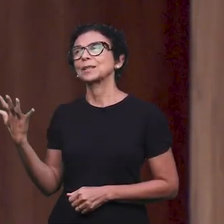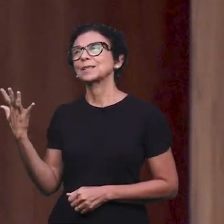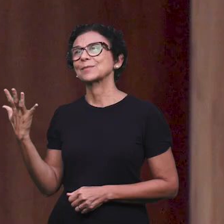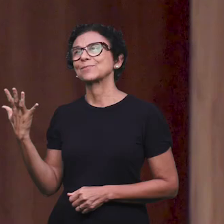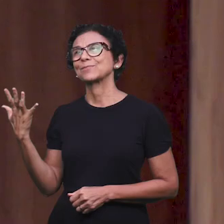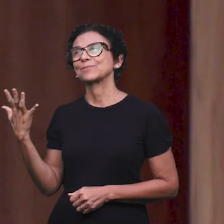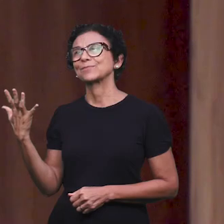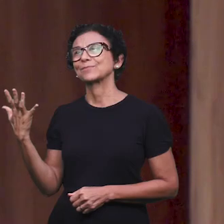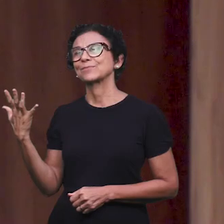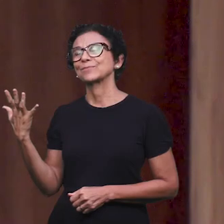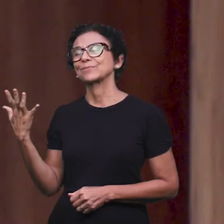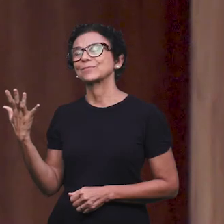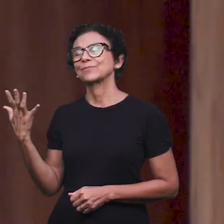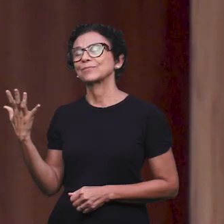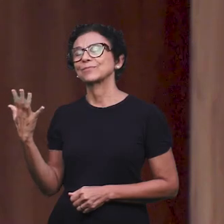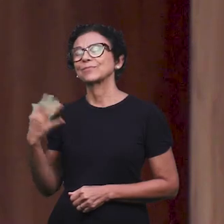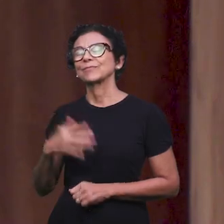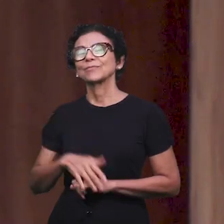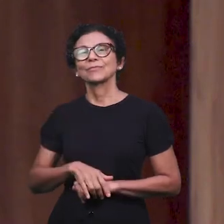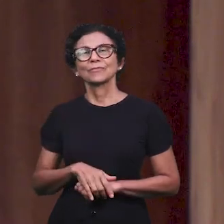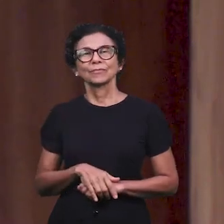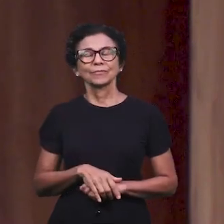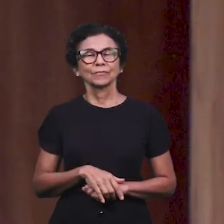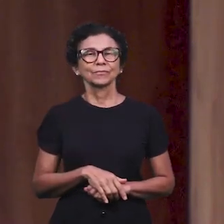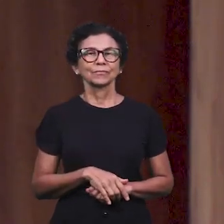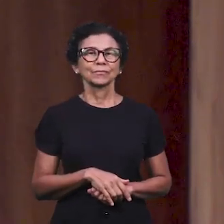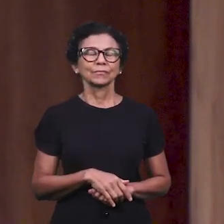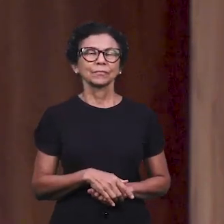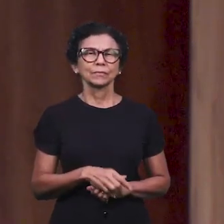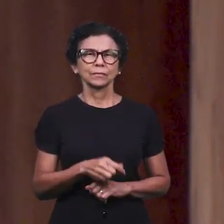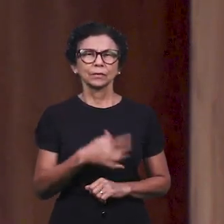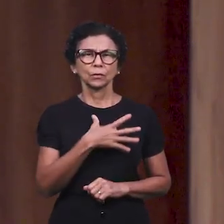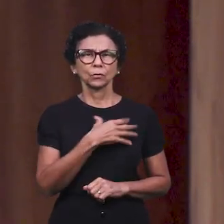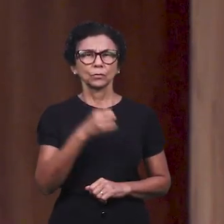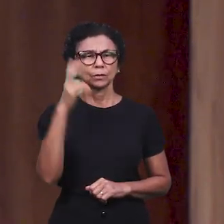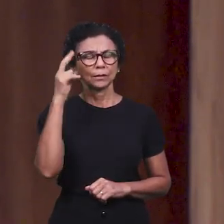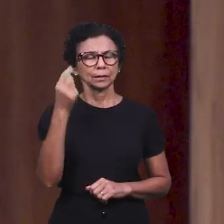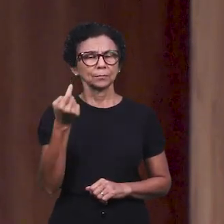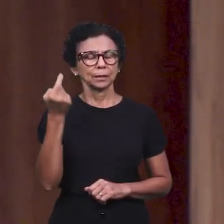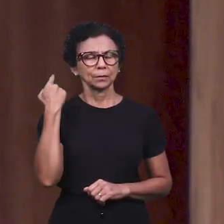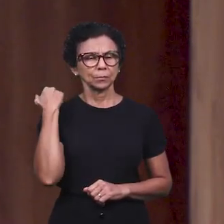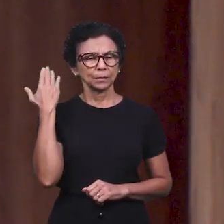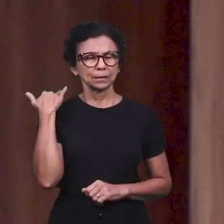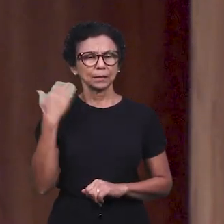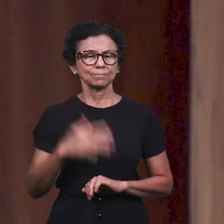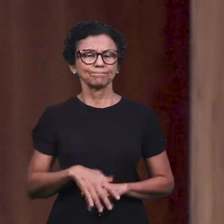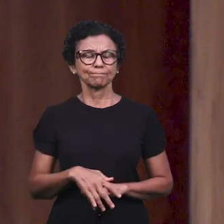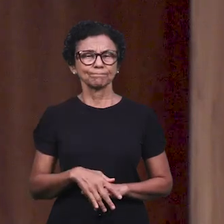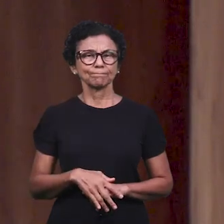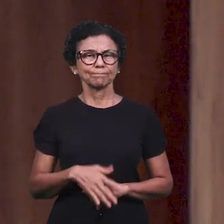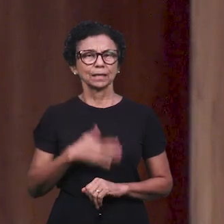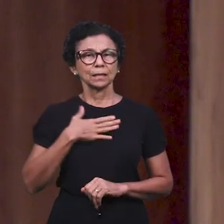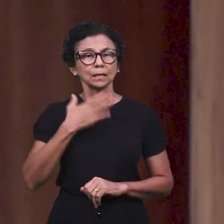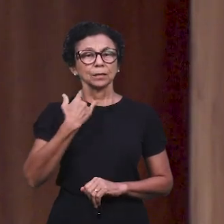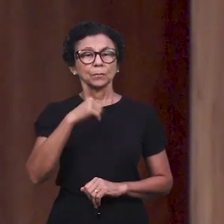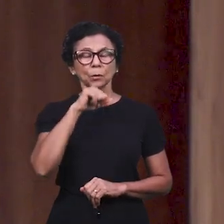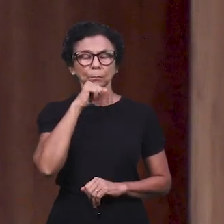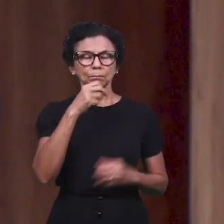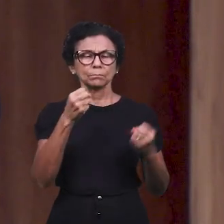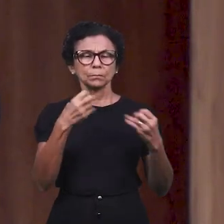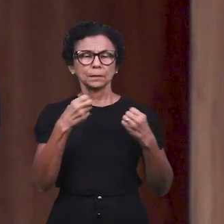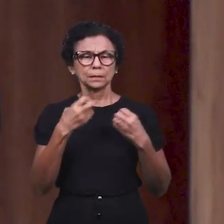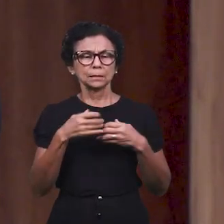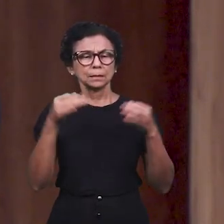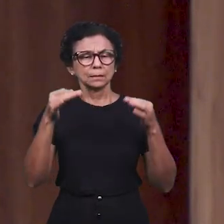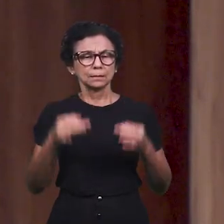julgar: olha, eu tive uma boa criação. Sim. Ele vai dizer: não, poxa, teve muita coisa que eu quis fazer, meu pai não deixou, que na época eu me aborreci. E